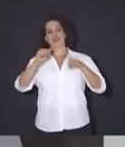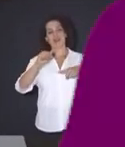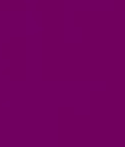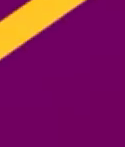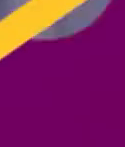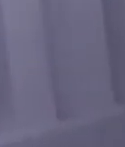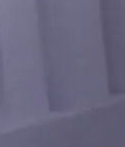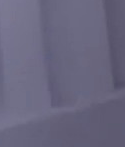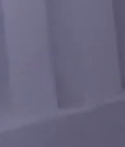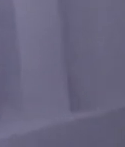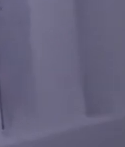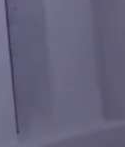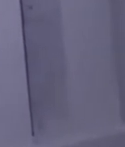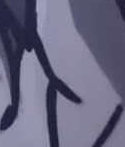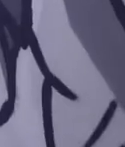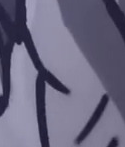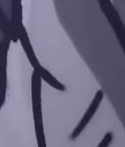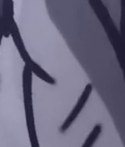da história